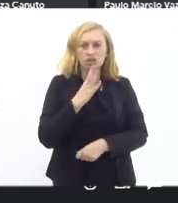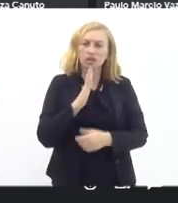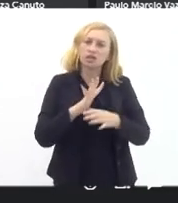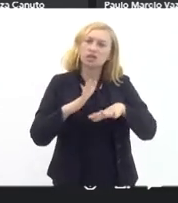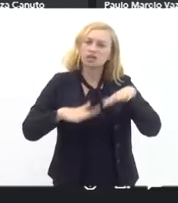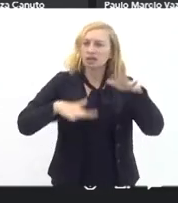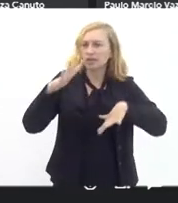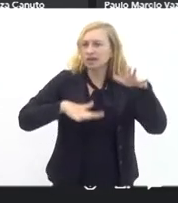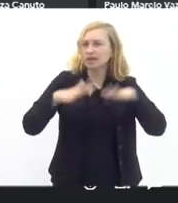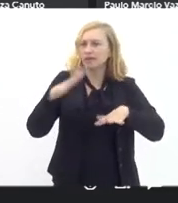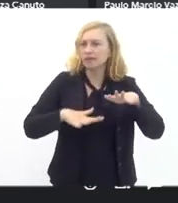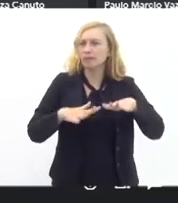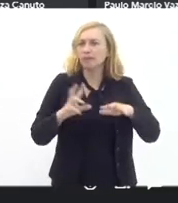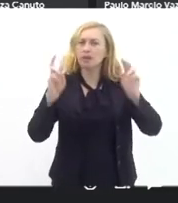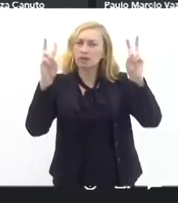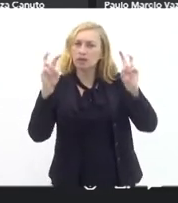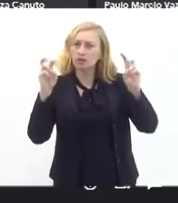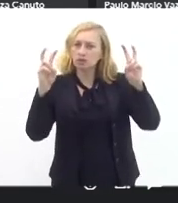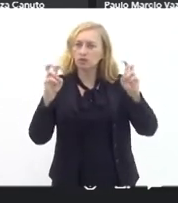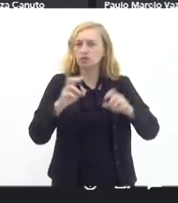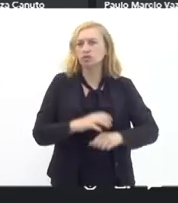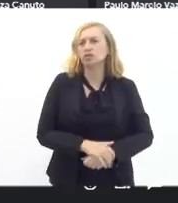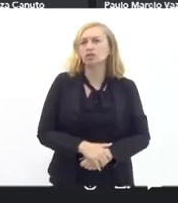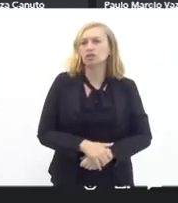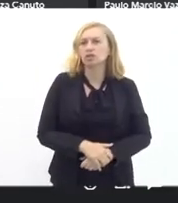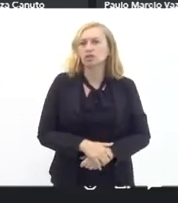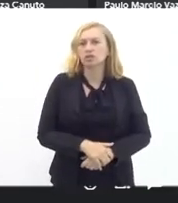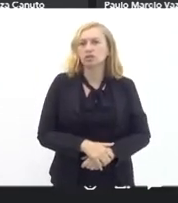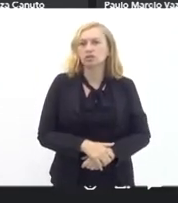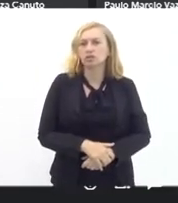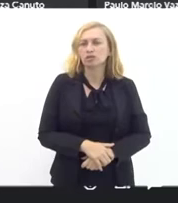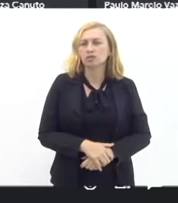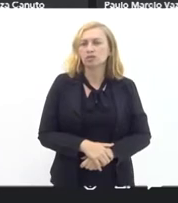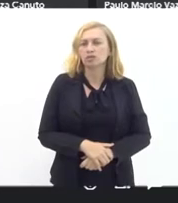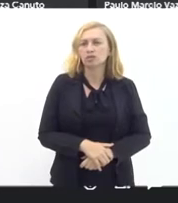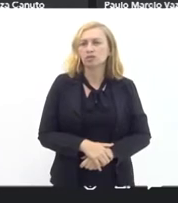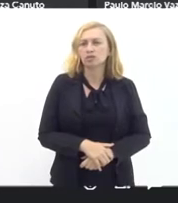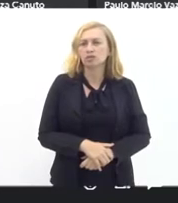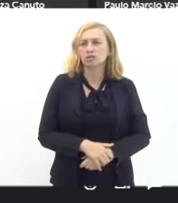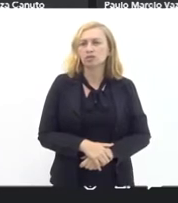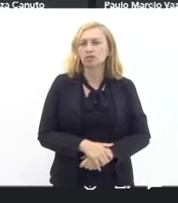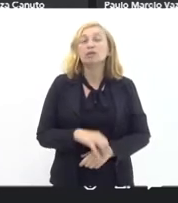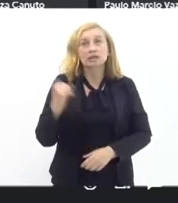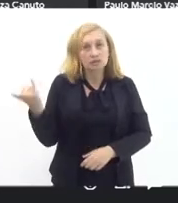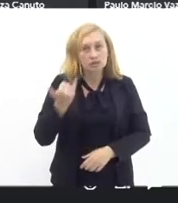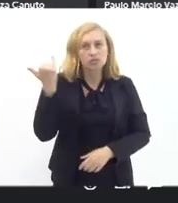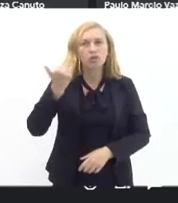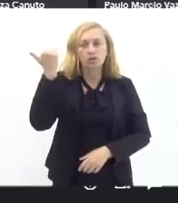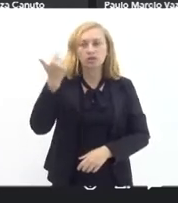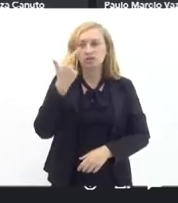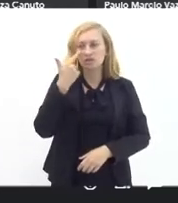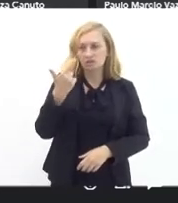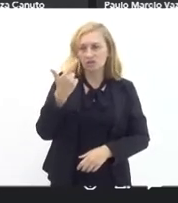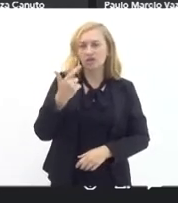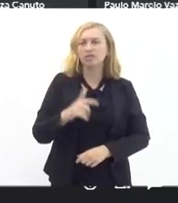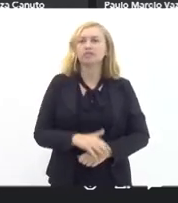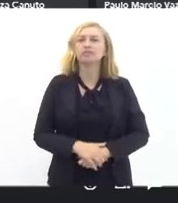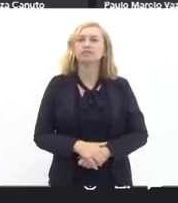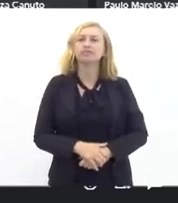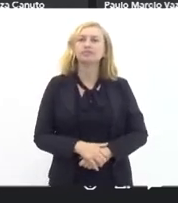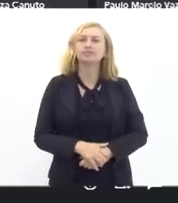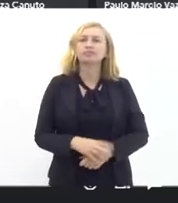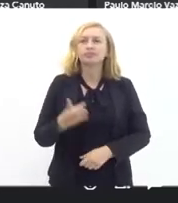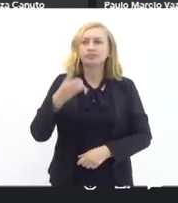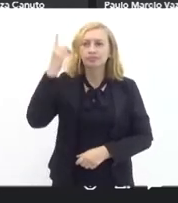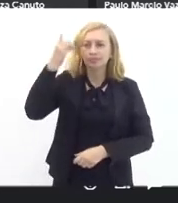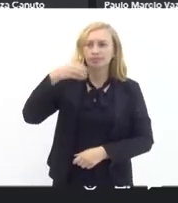independente de qualquer questão, que é muito importante ver esse passo ser dado. O deputado Mink